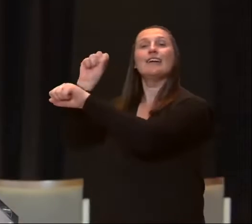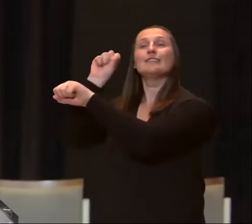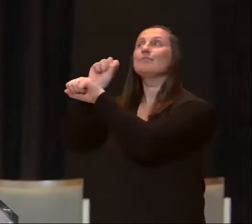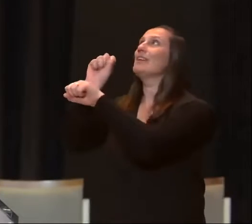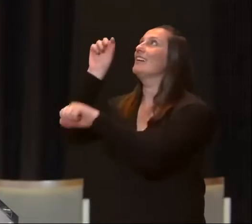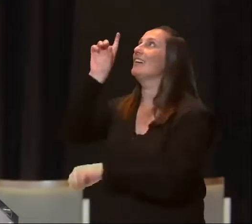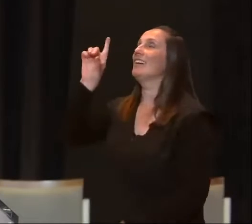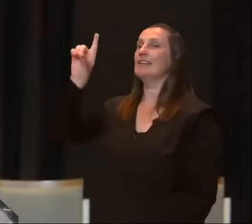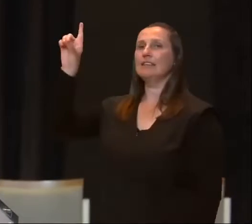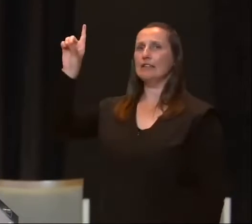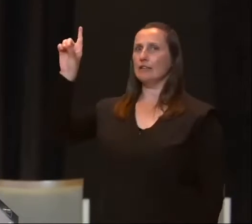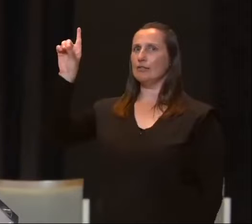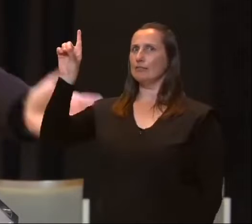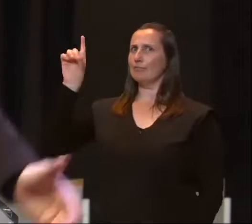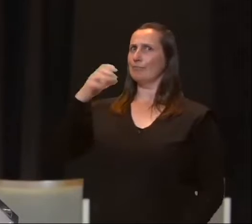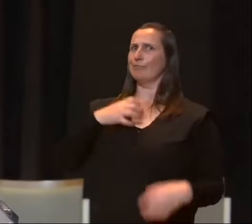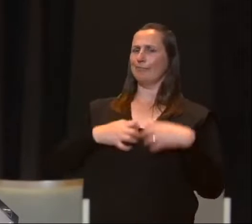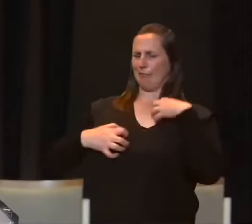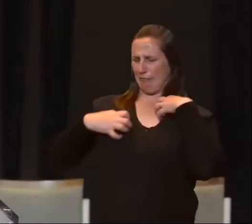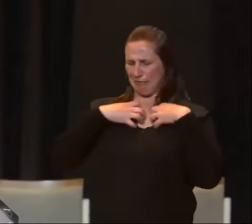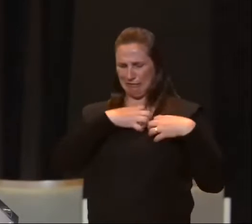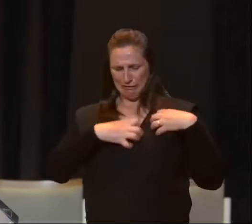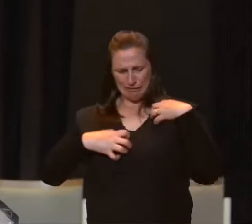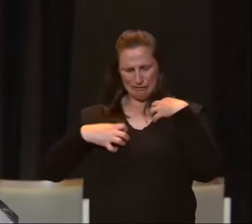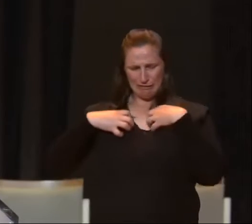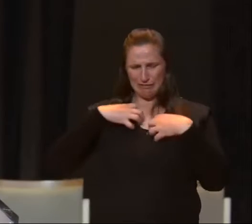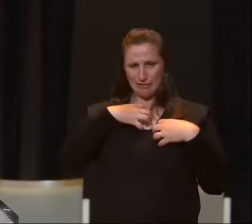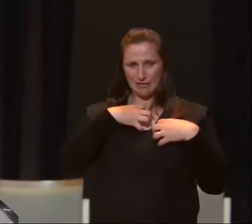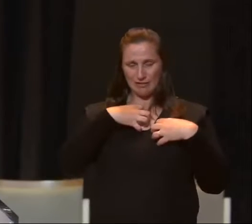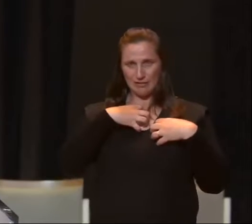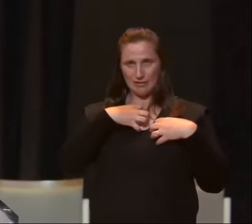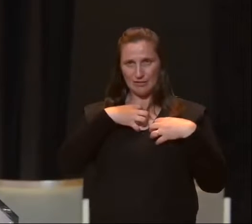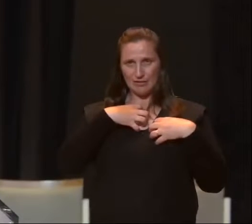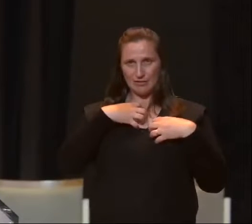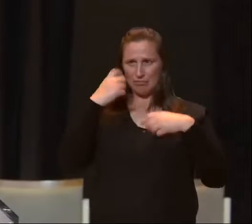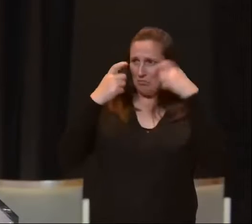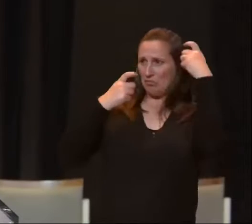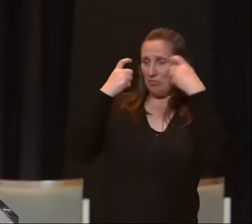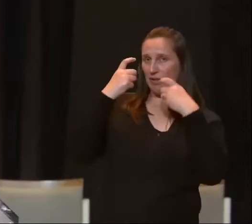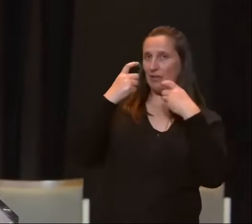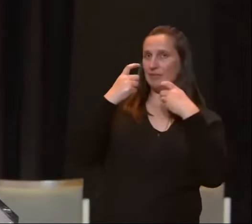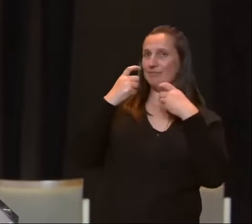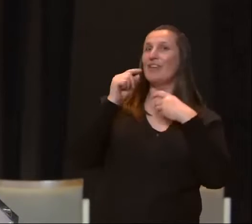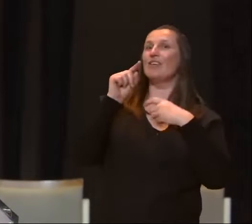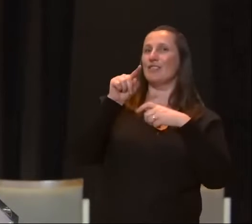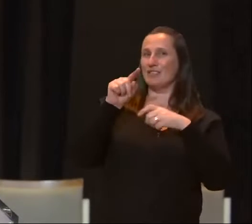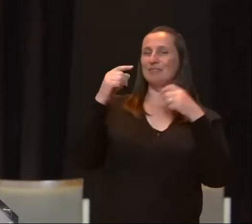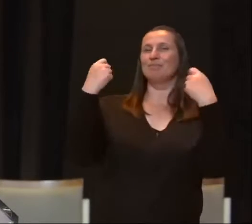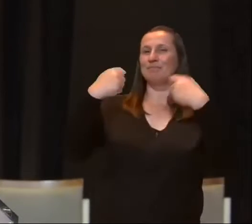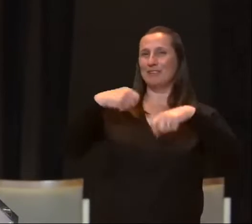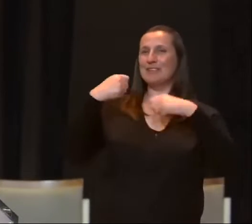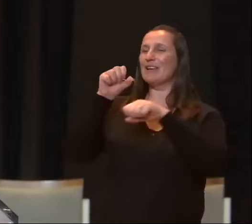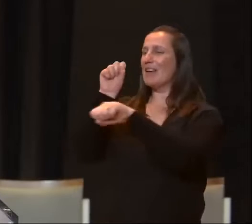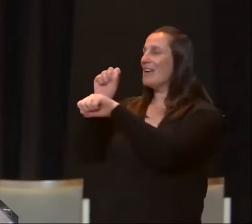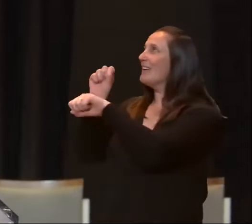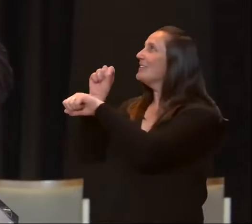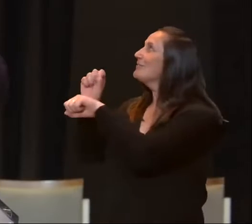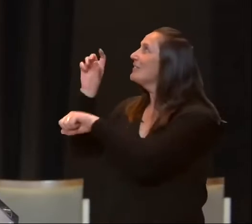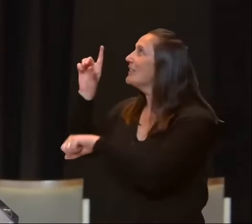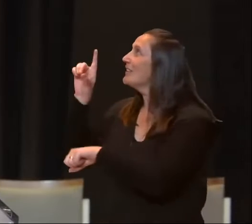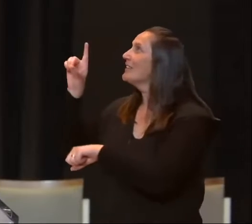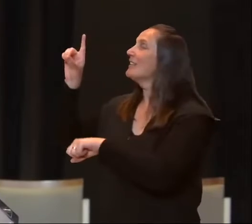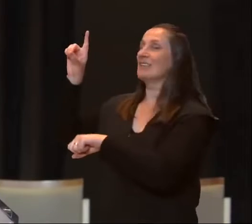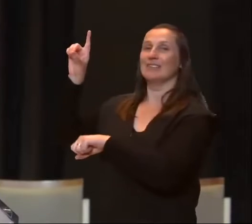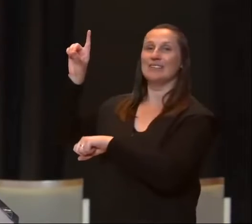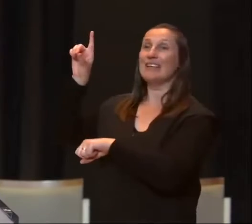alma? Por que te perturba? Espera em Deus, pois ainda o louvarei e a Ele meu auxílio